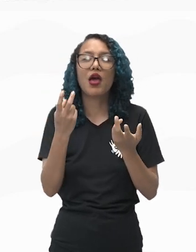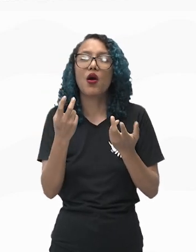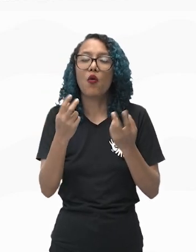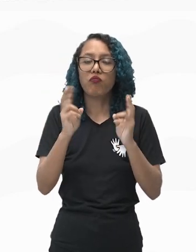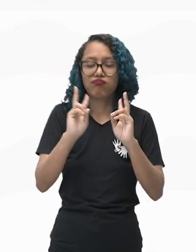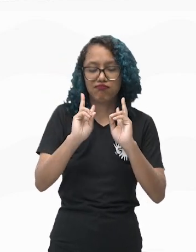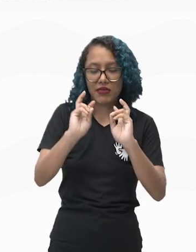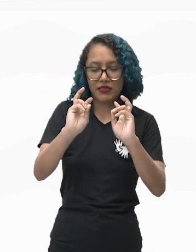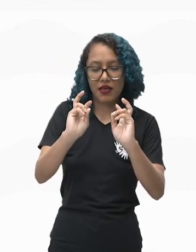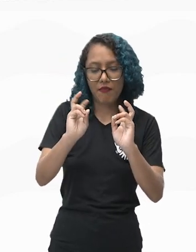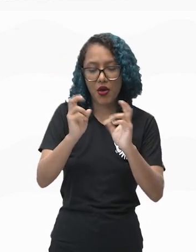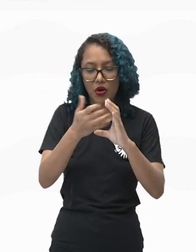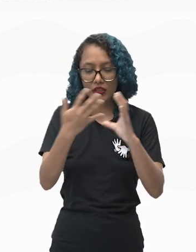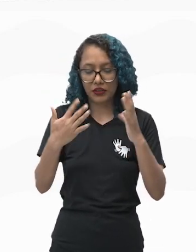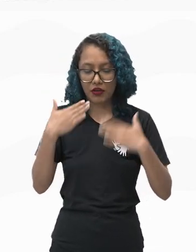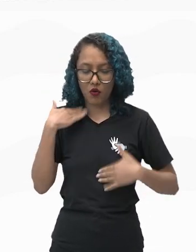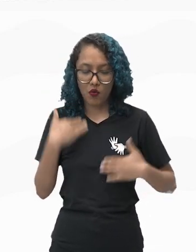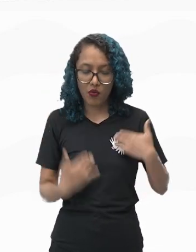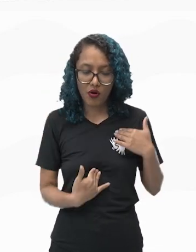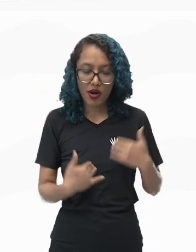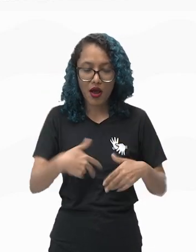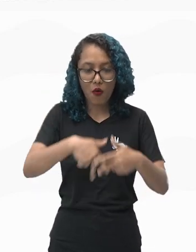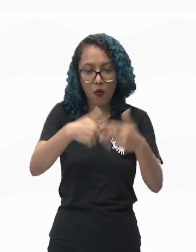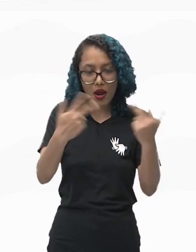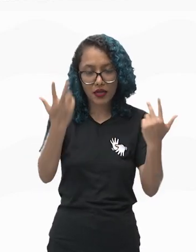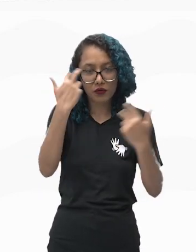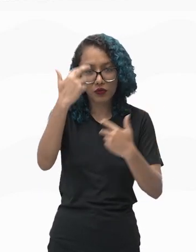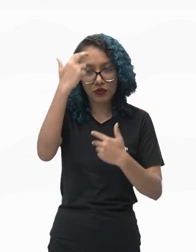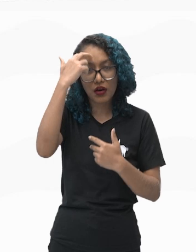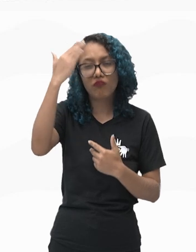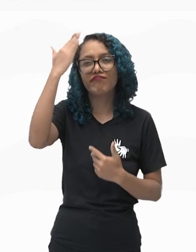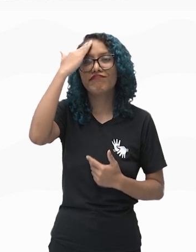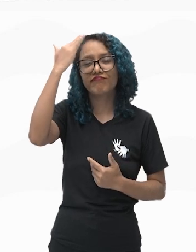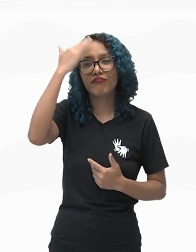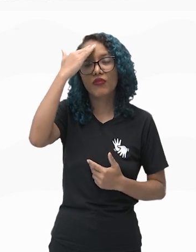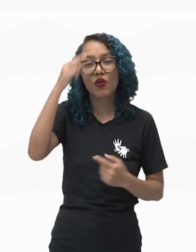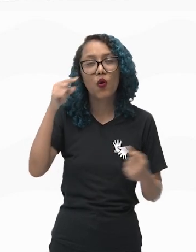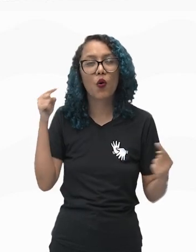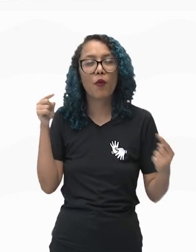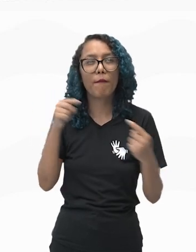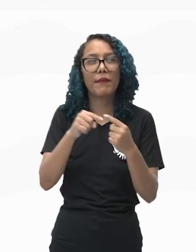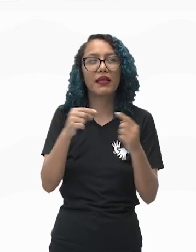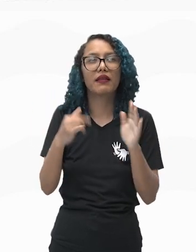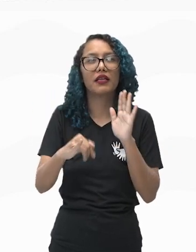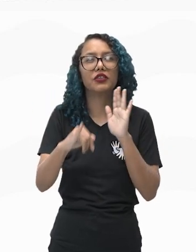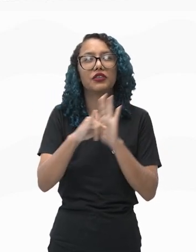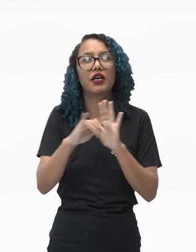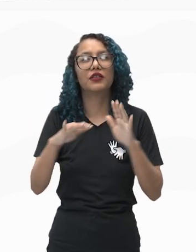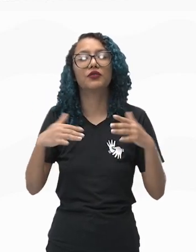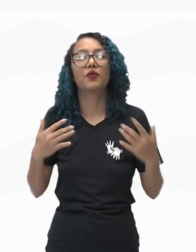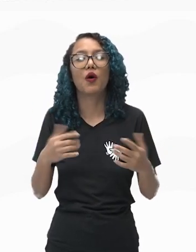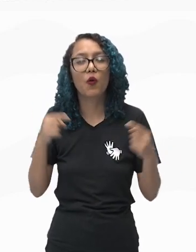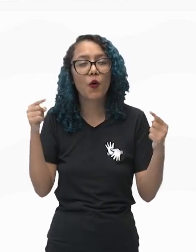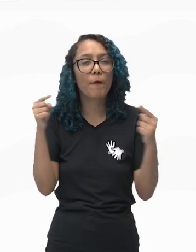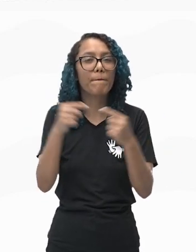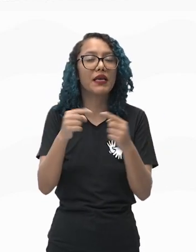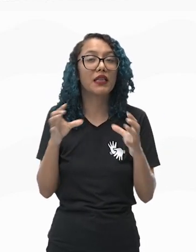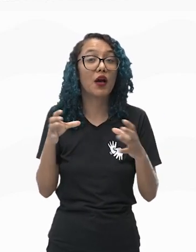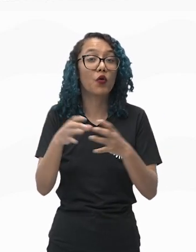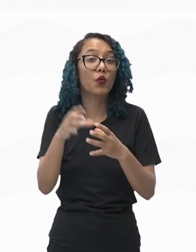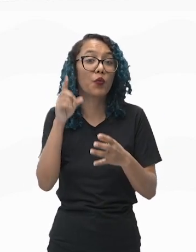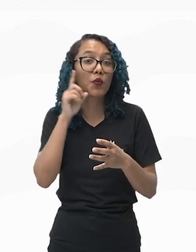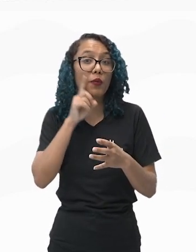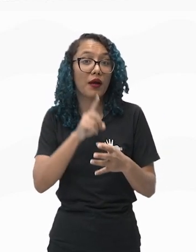físicas, étnicas, culturais e entenderam a minha identidade é essa, minha identidade